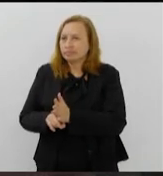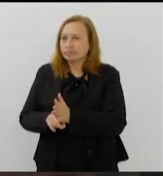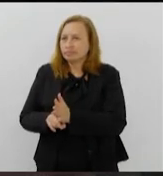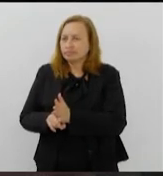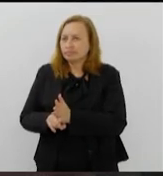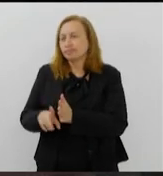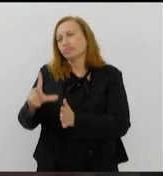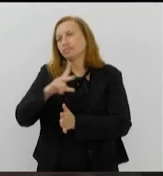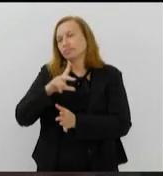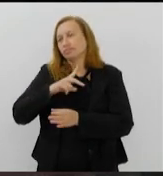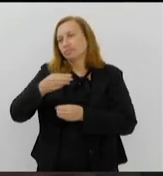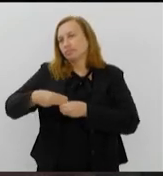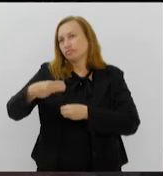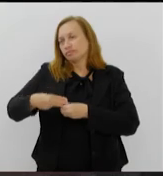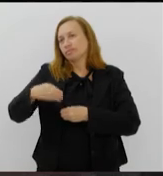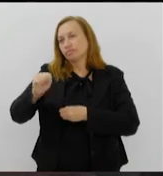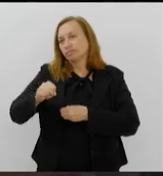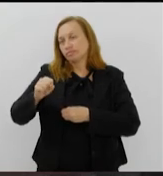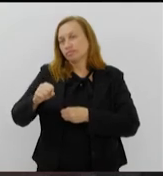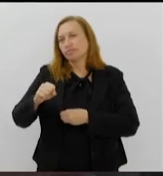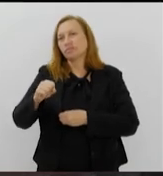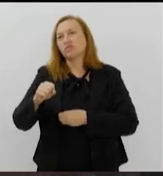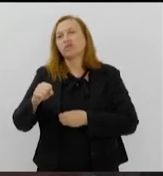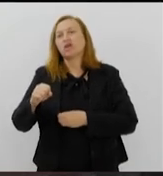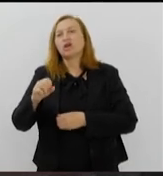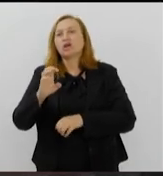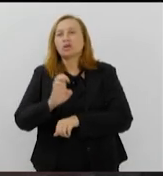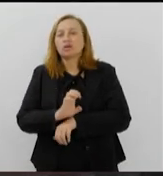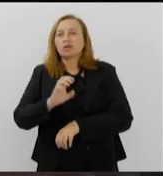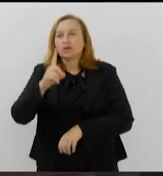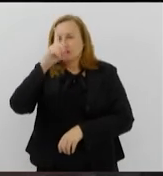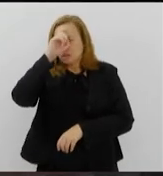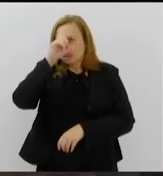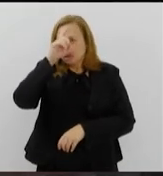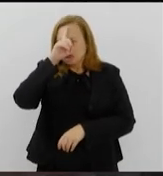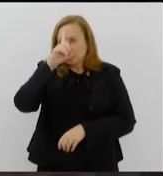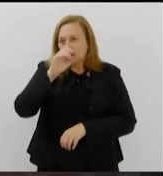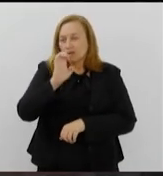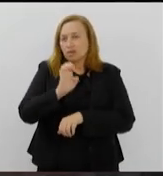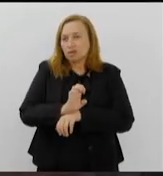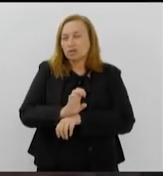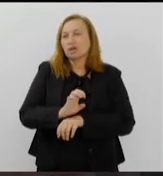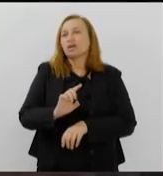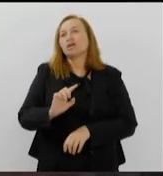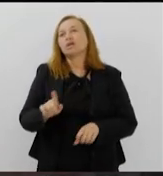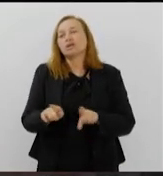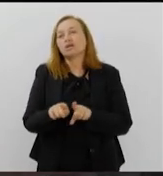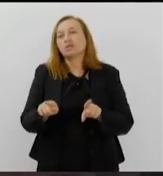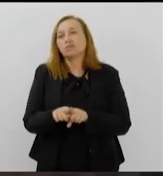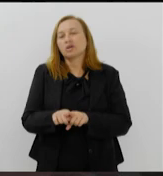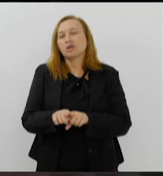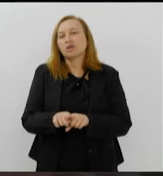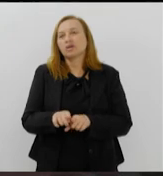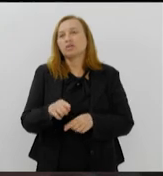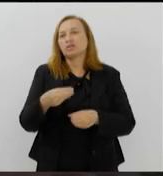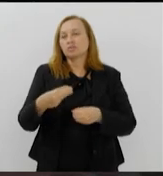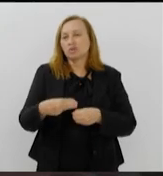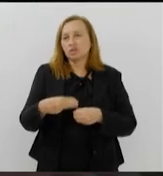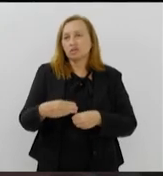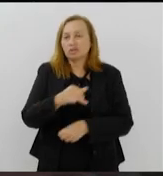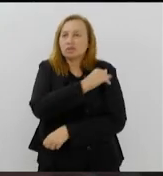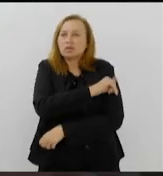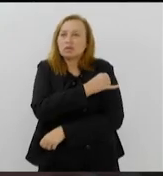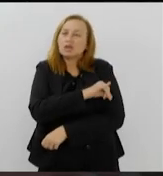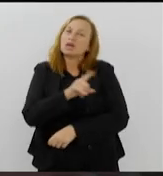hospitais do estado, inclusive em hospitais do município do Rio de Janeiro, já que ele fazia reserva de vaga tanto